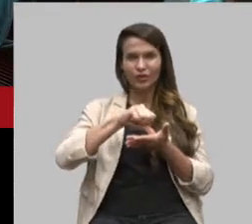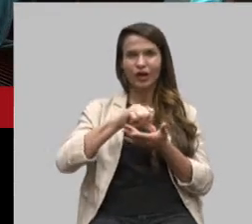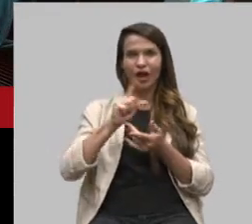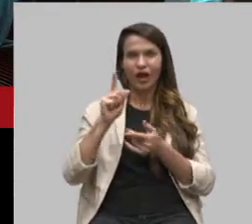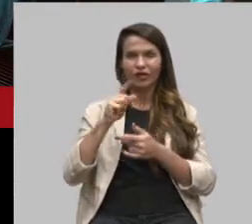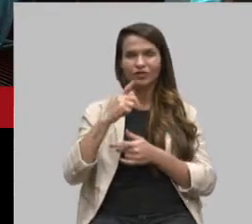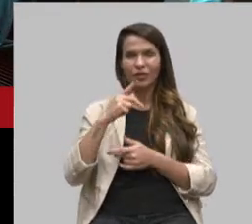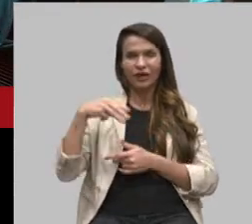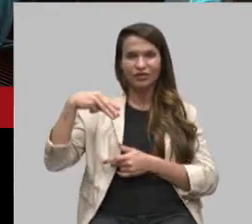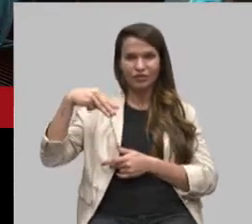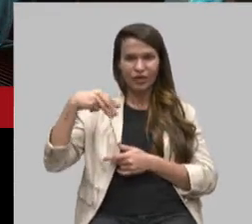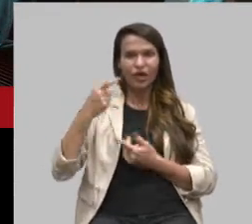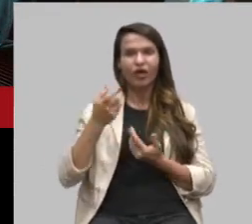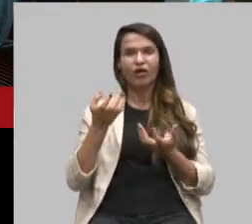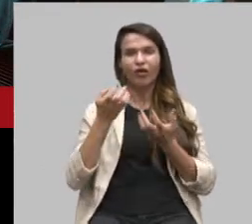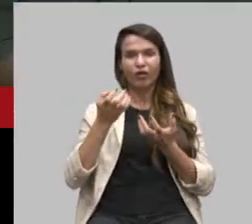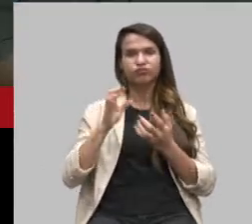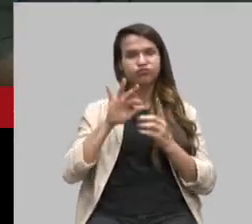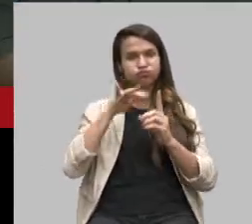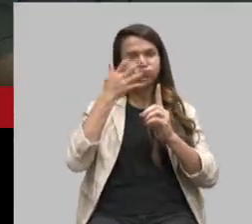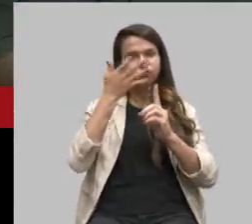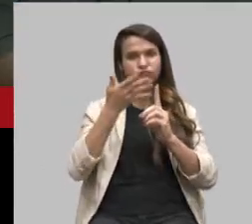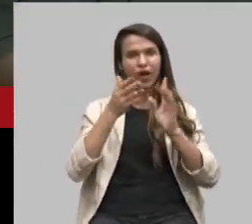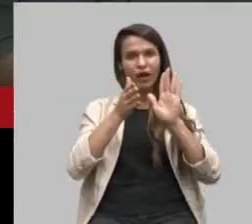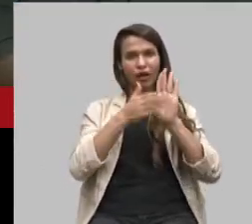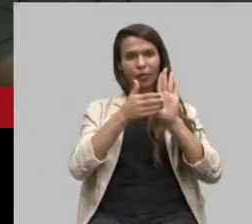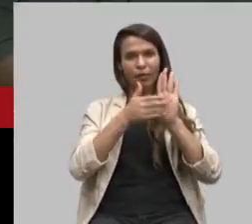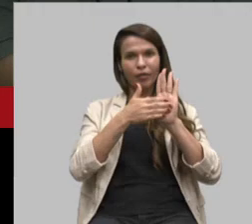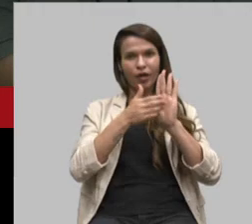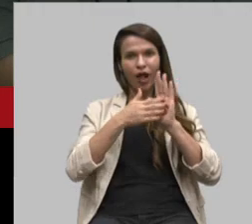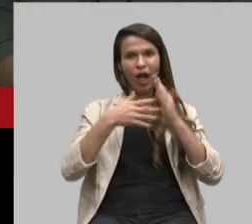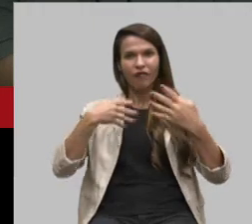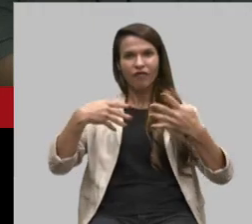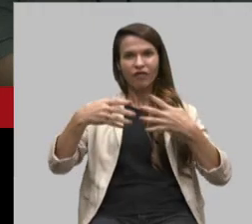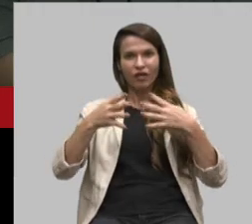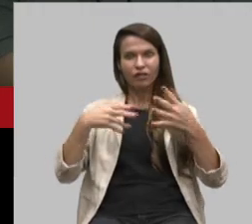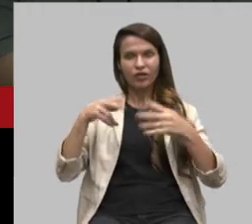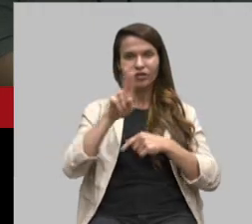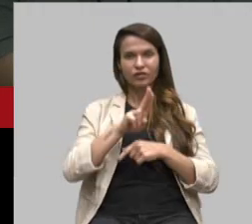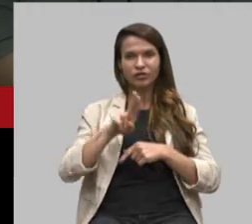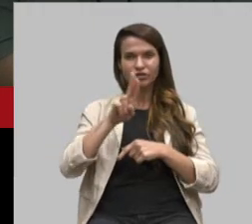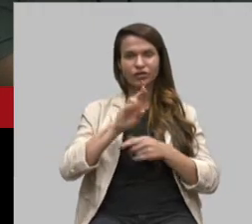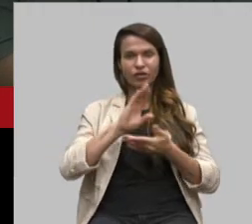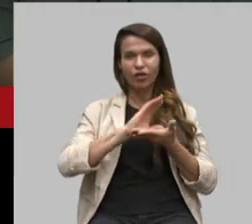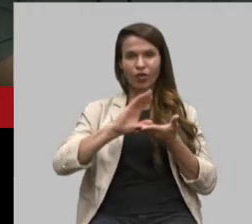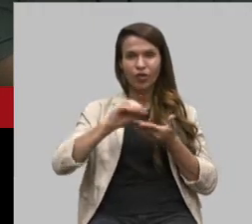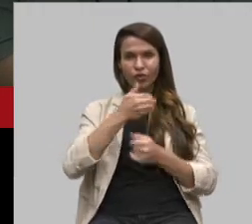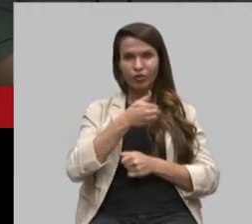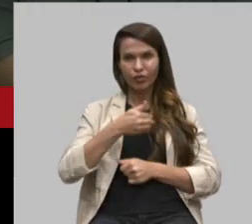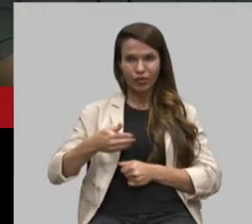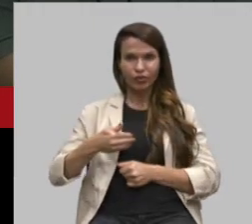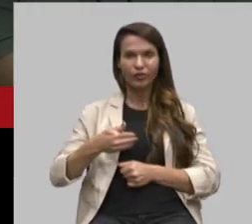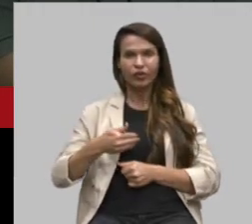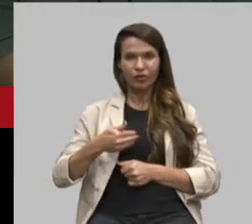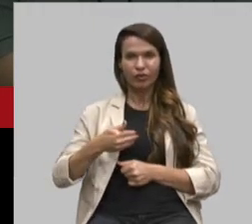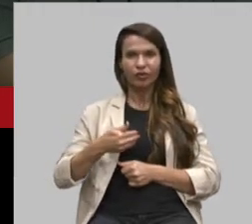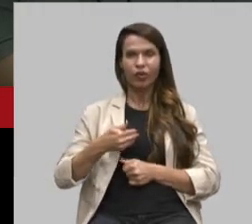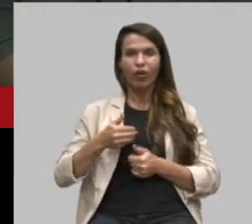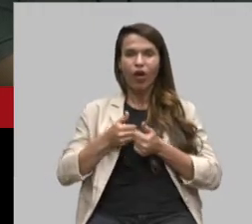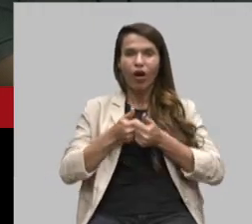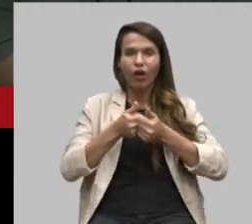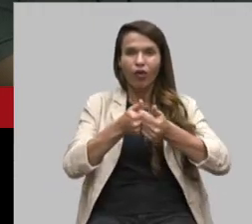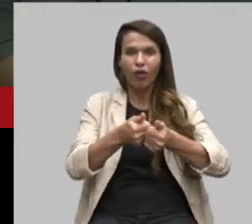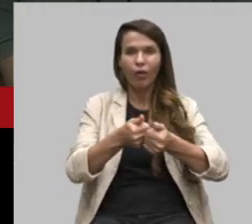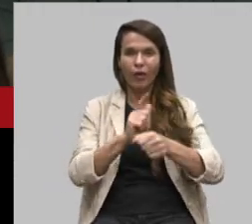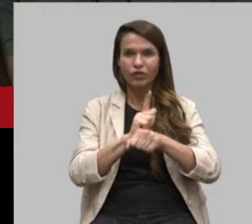eu quero elogiar muito essa proposta porque a flexibilização da utilização dos recursos públicos quando acompanhada de uma Gestão